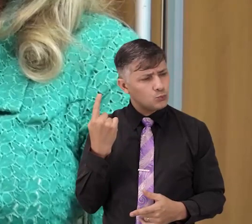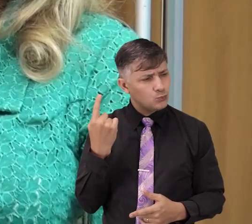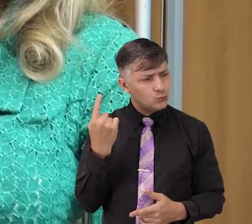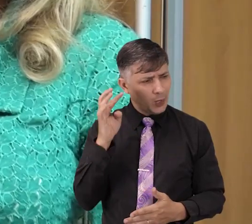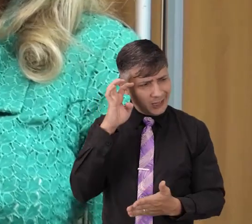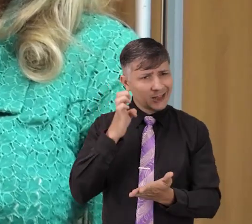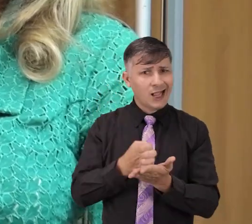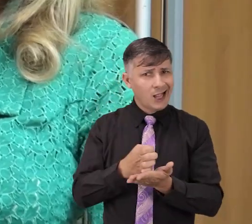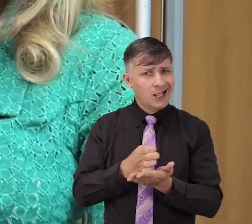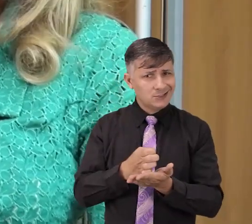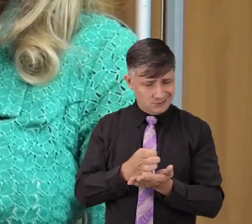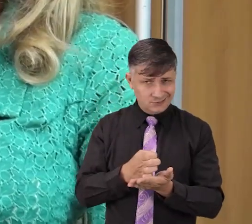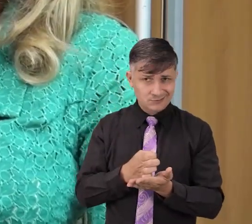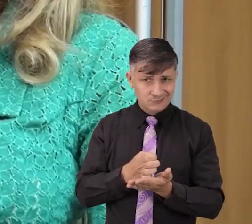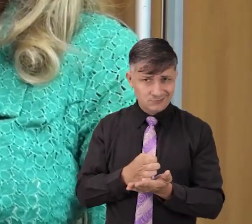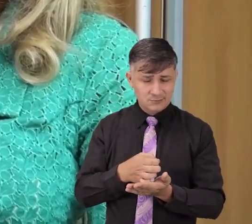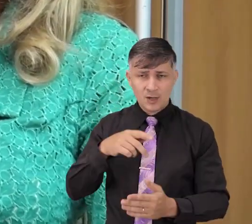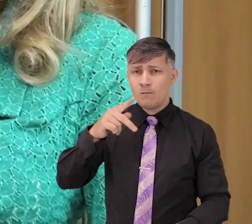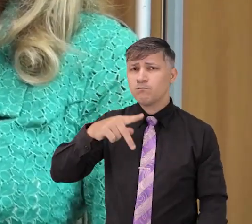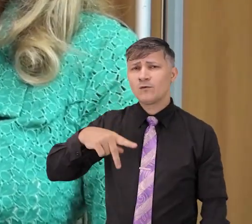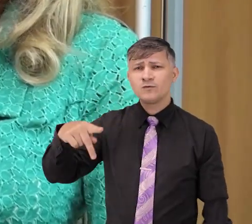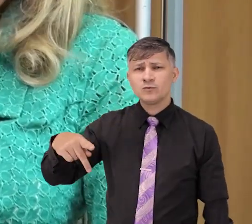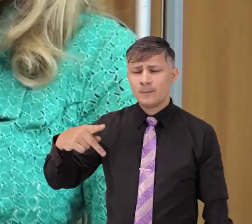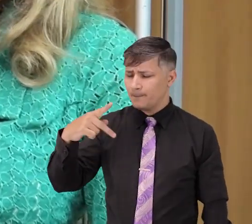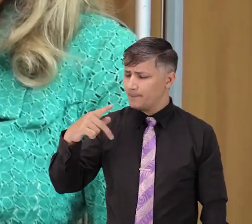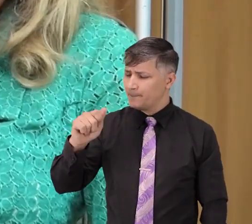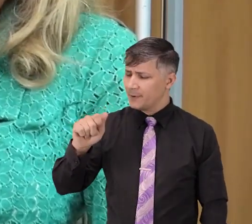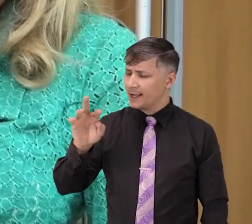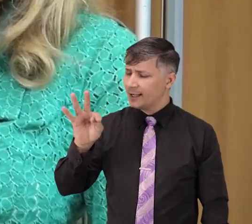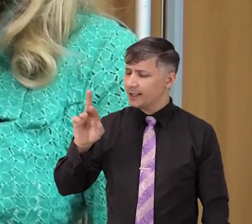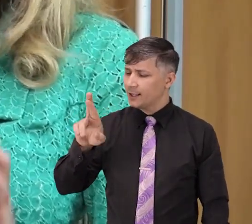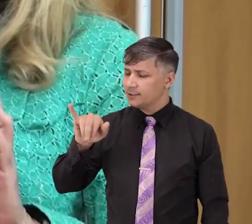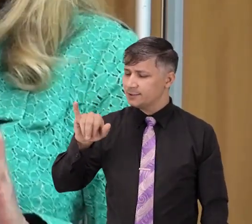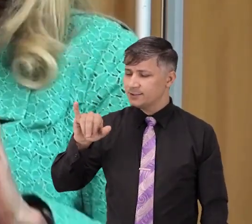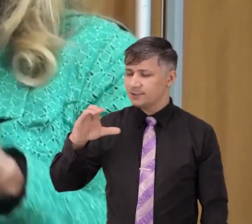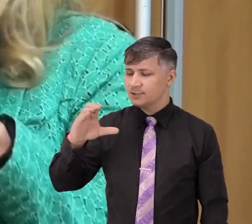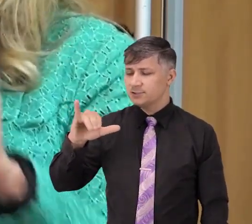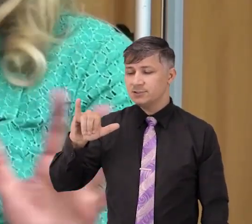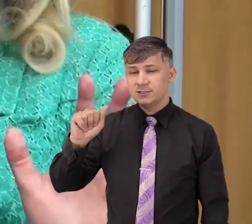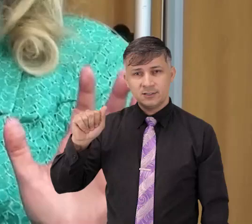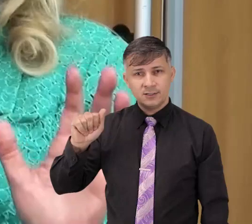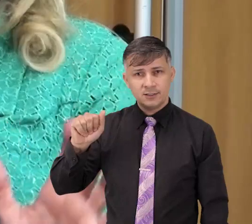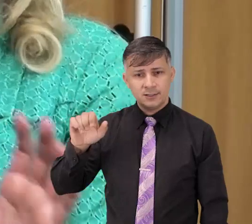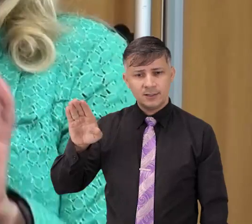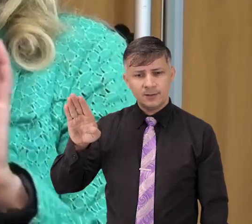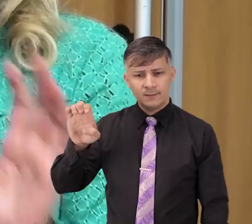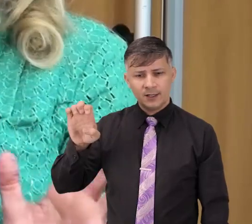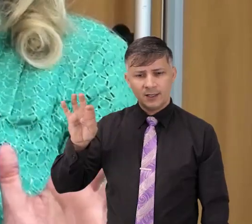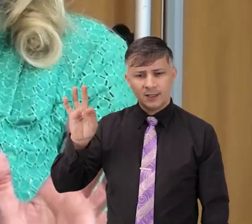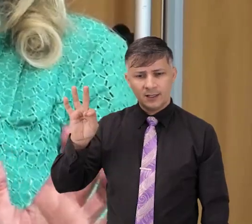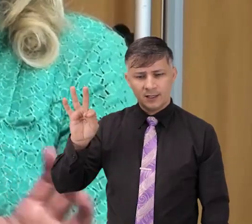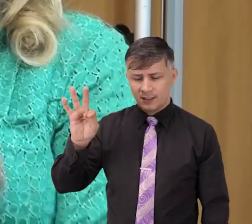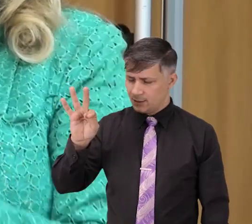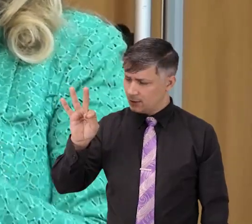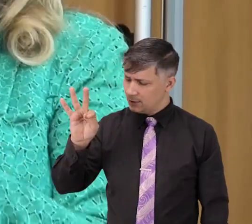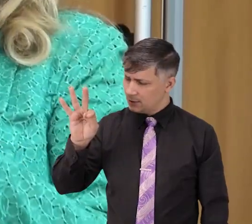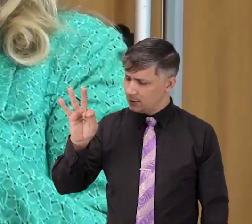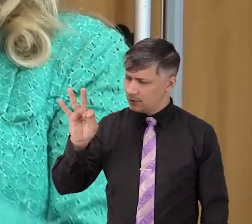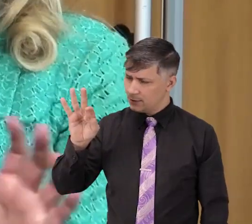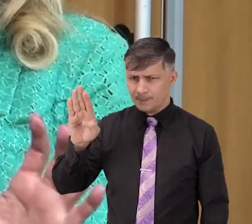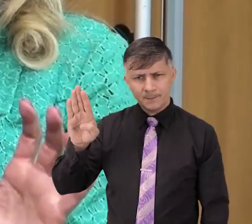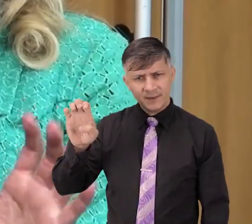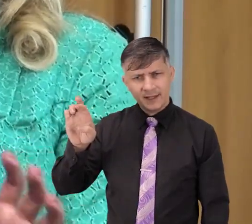Patrícia Bertolin. Eu acho que se eu errar os nomes, gente, me perdoem, porque eu